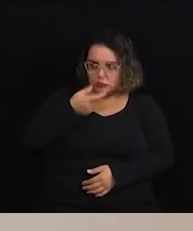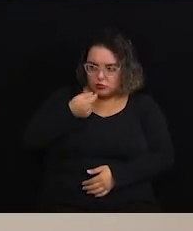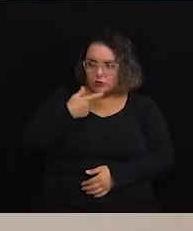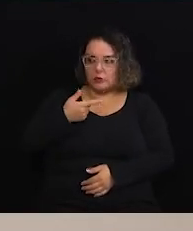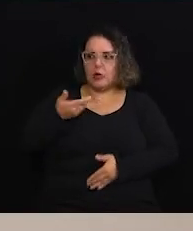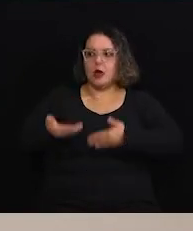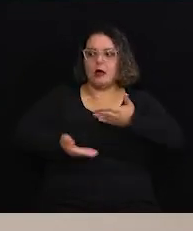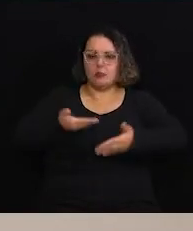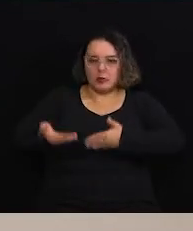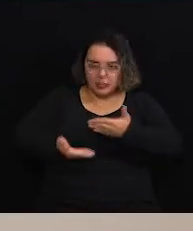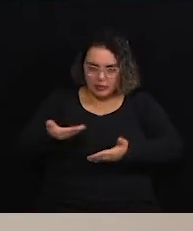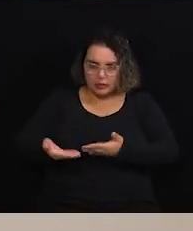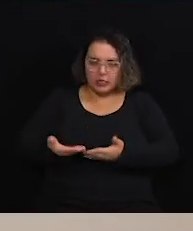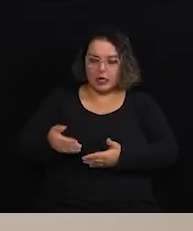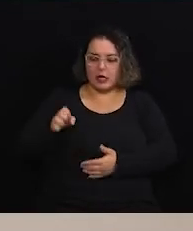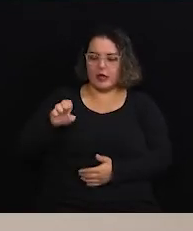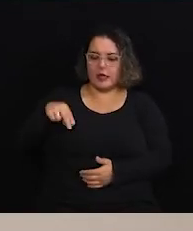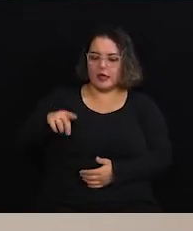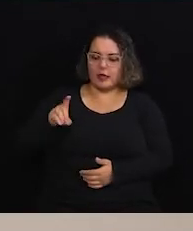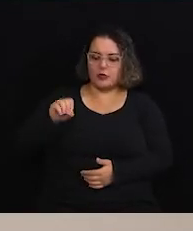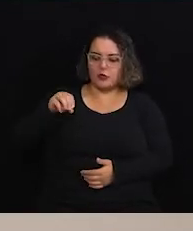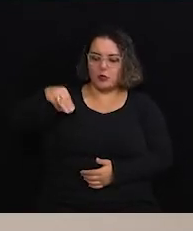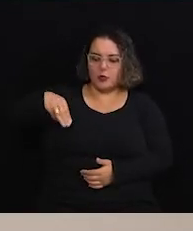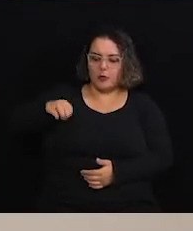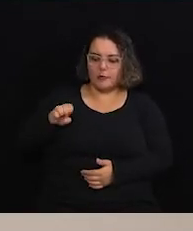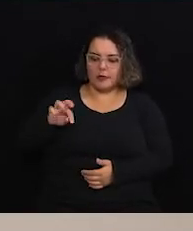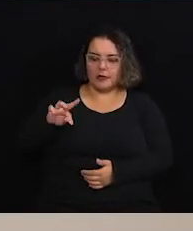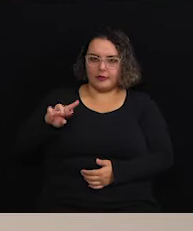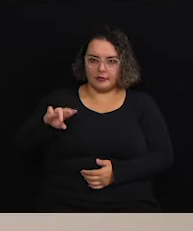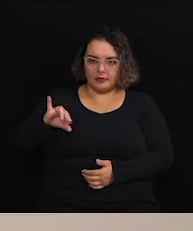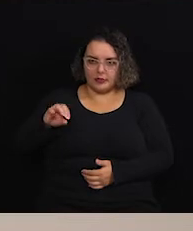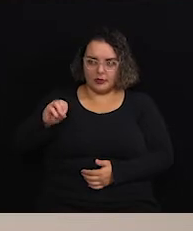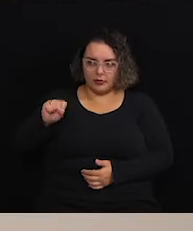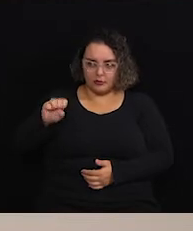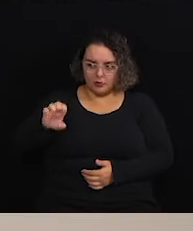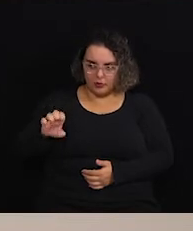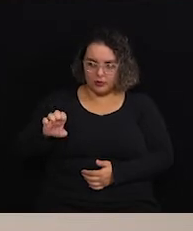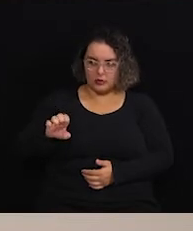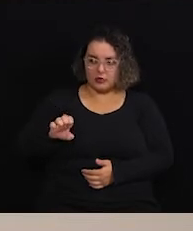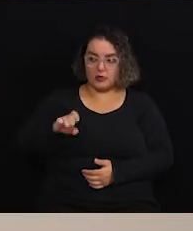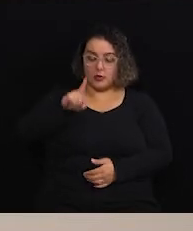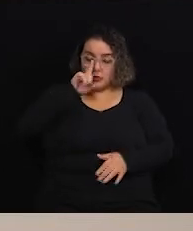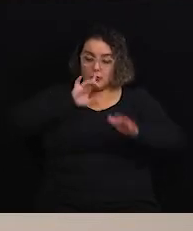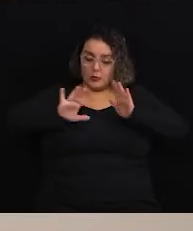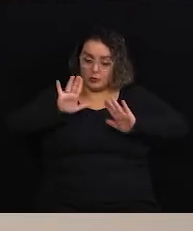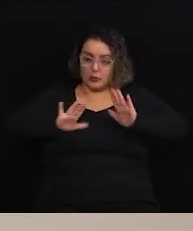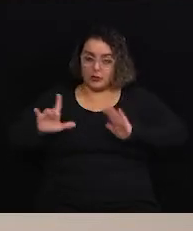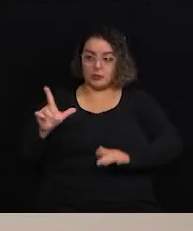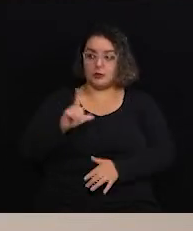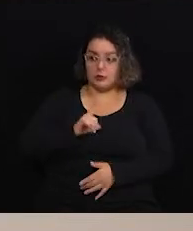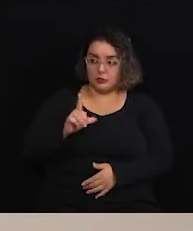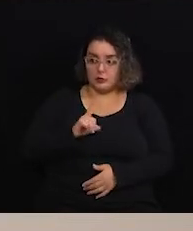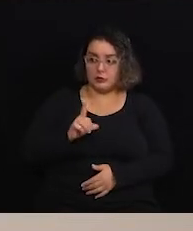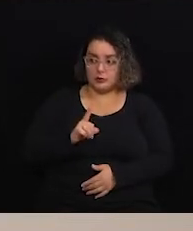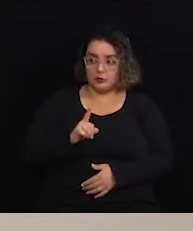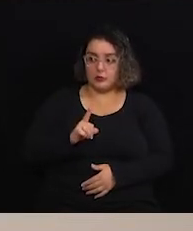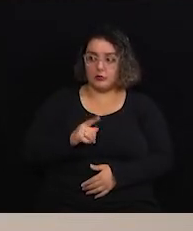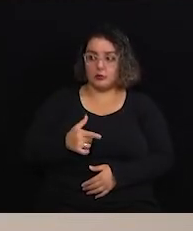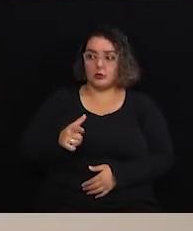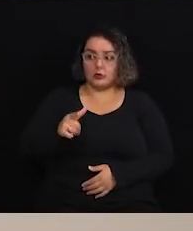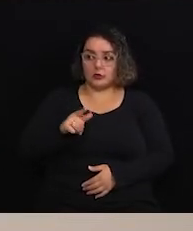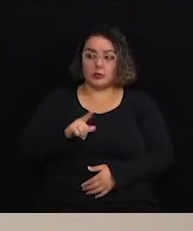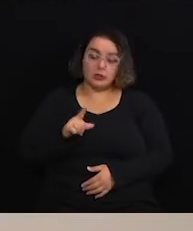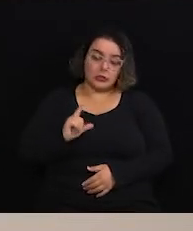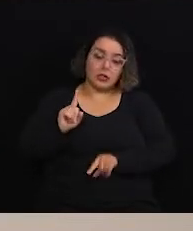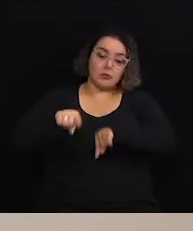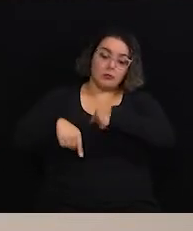para tratar a endometriose. Ele não causa endometriose. E os cuidados que a gente tem que ver assim, se ela tem